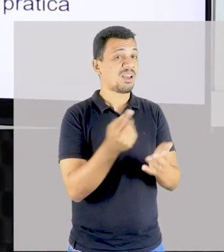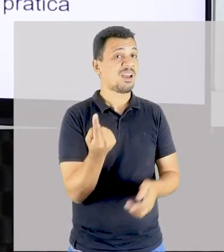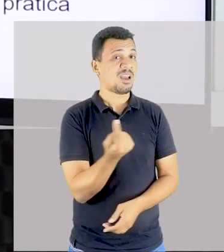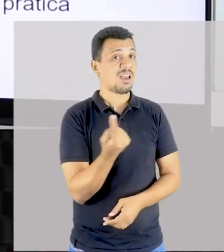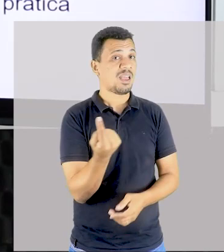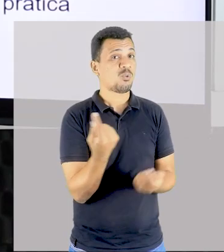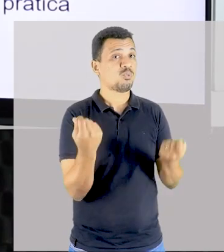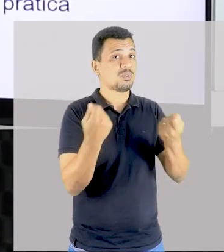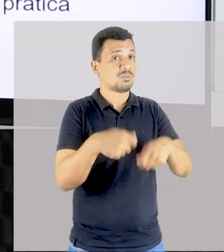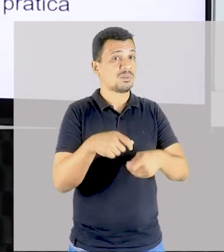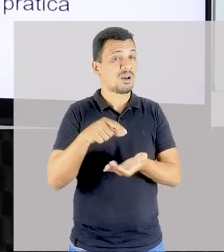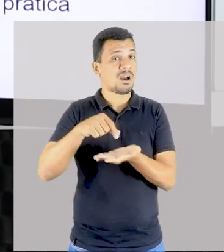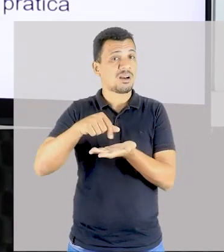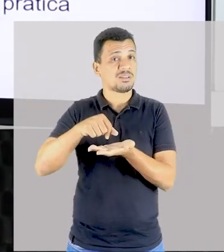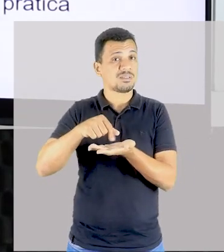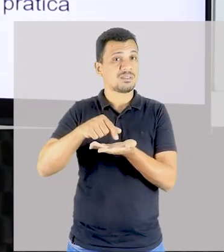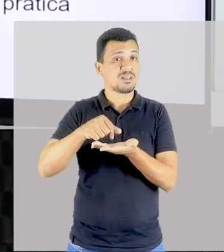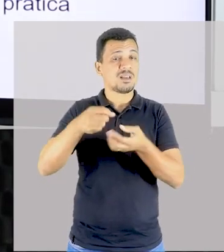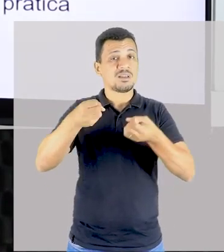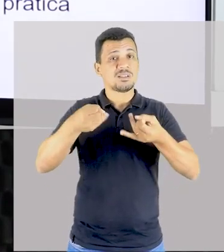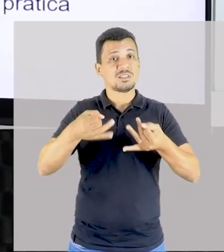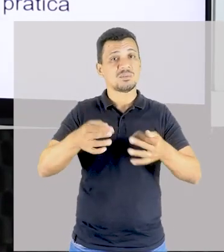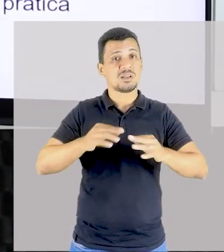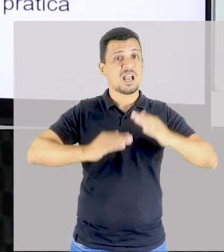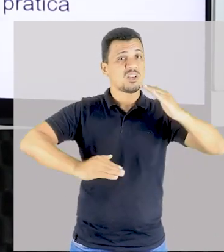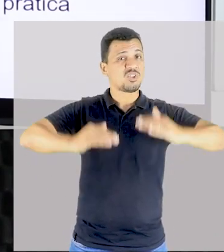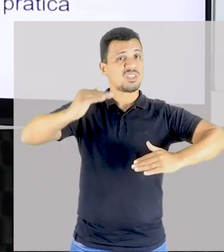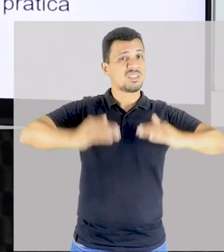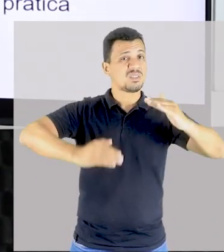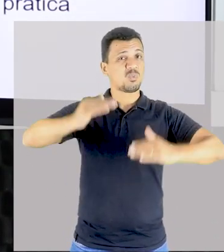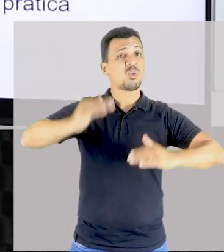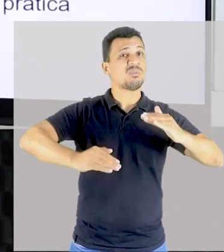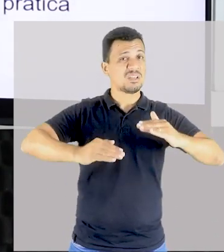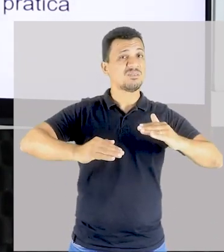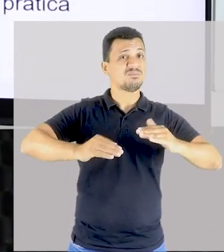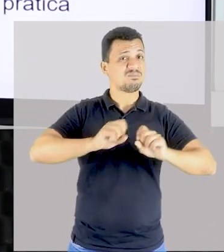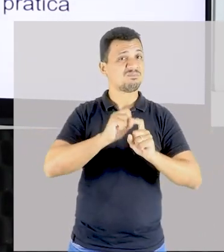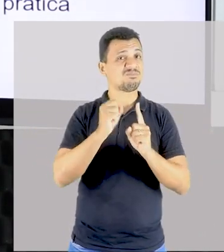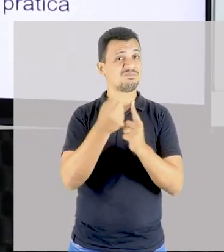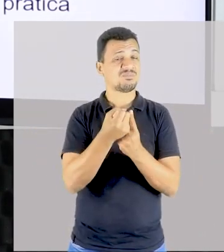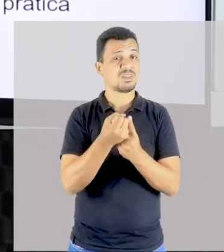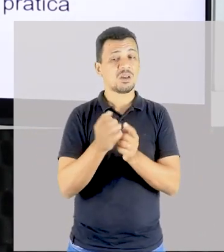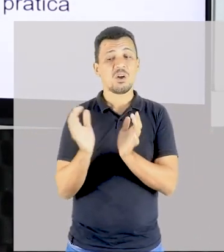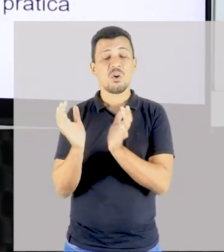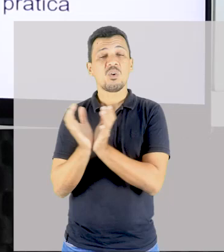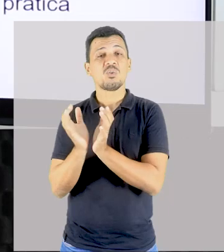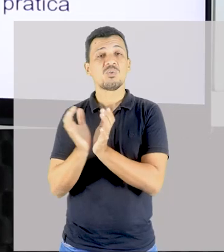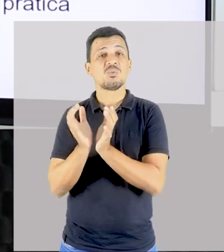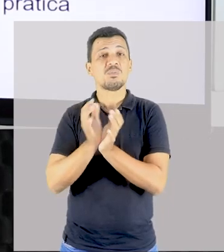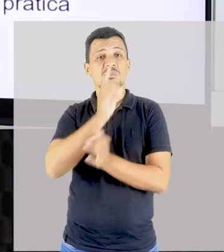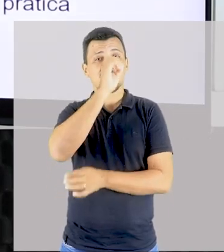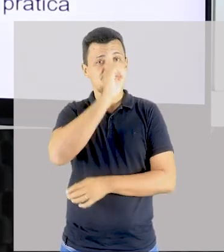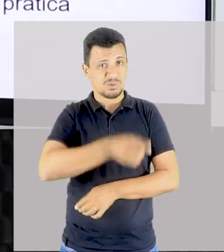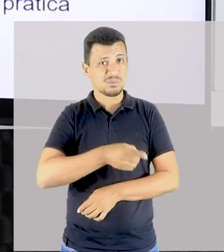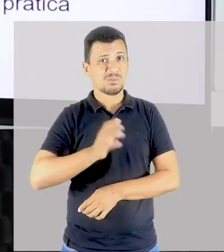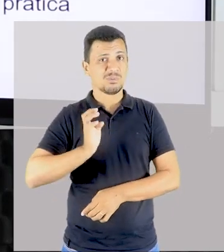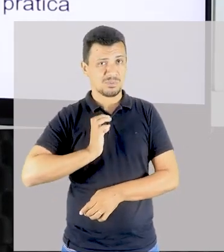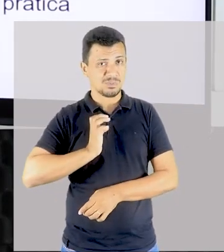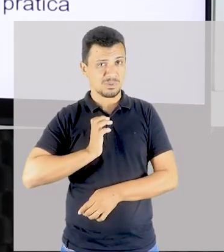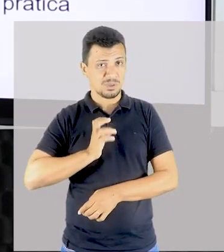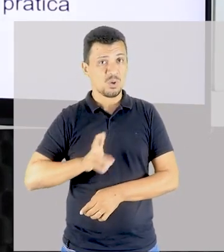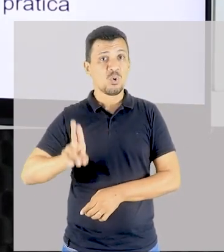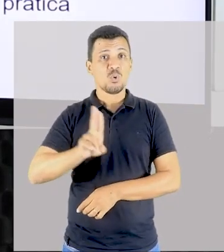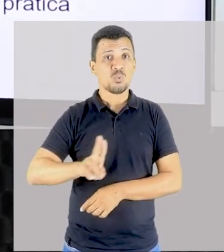do capitalismo a justificar as desigualdades sociais Então o que ele tá dizendo é que as classes dominantes no capitalismo usam